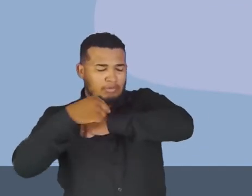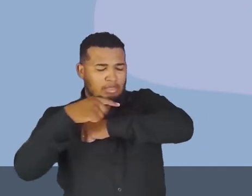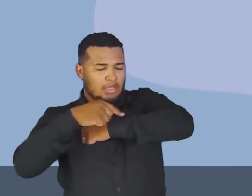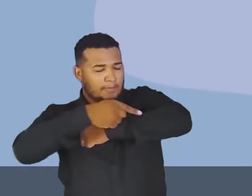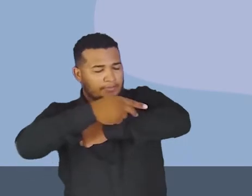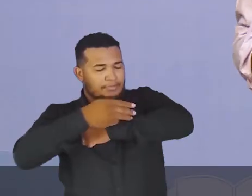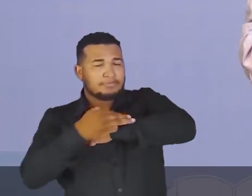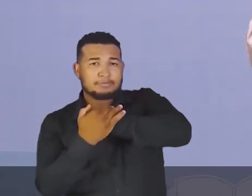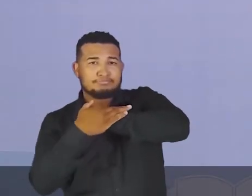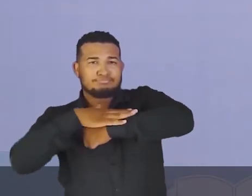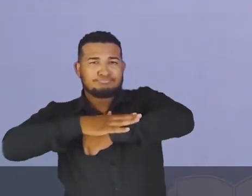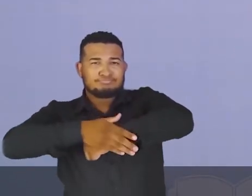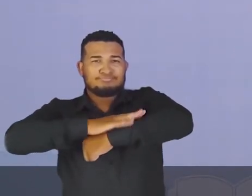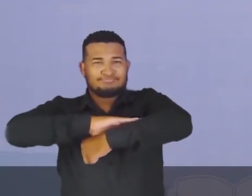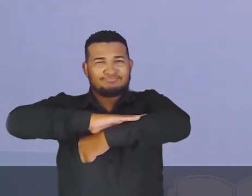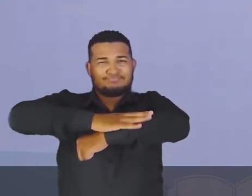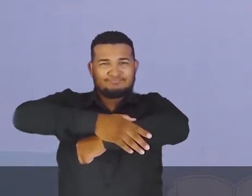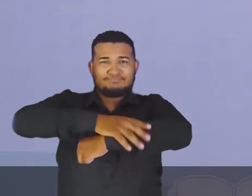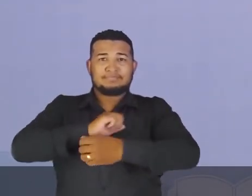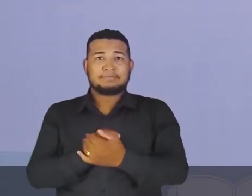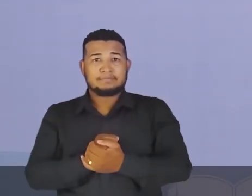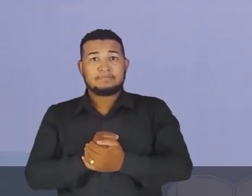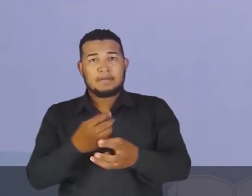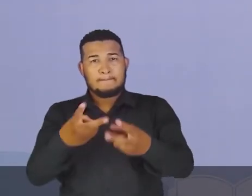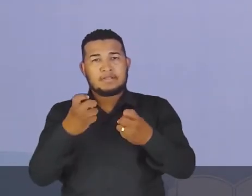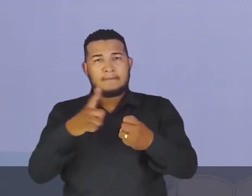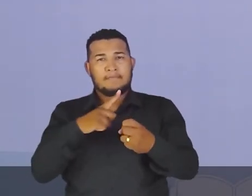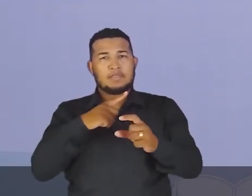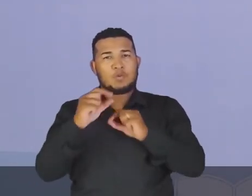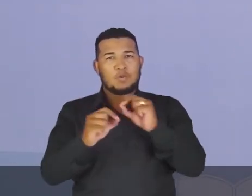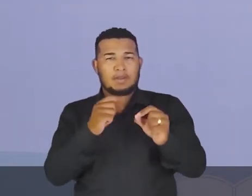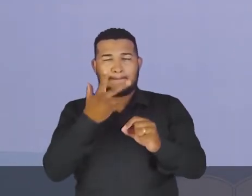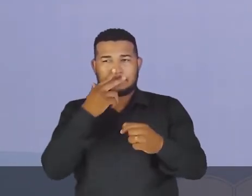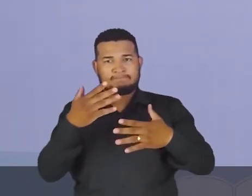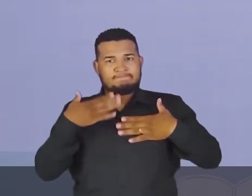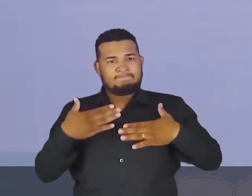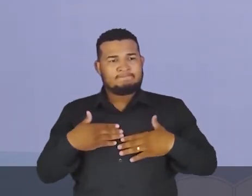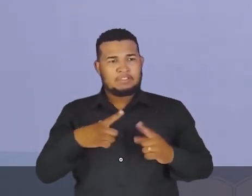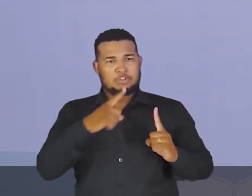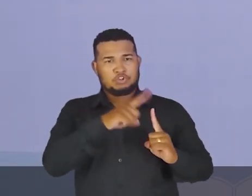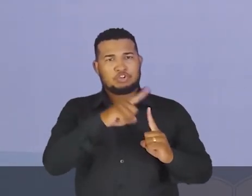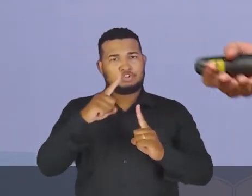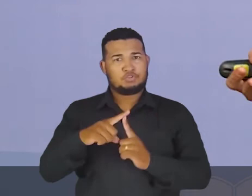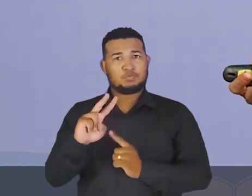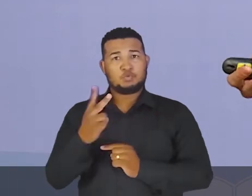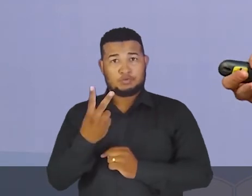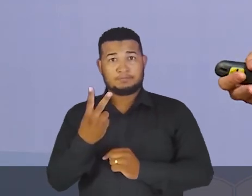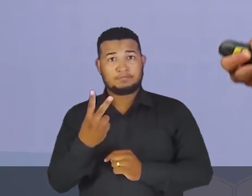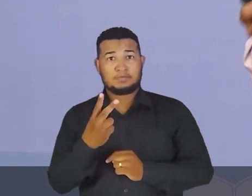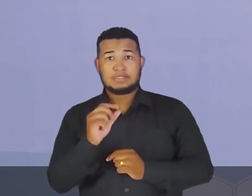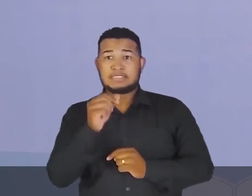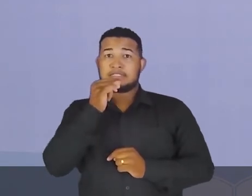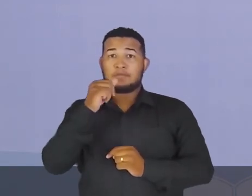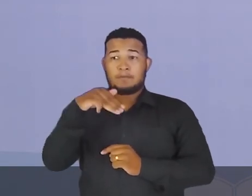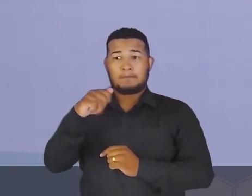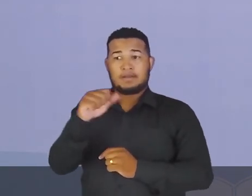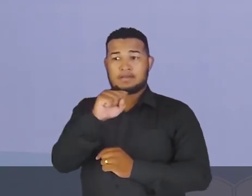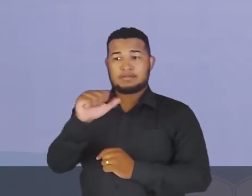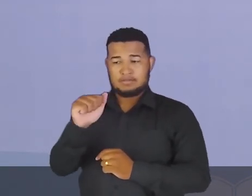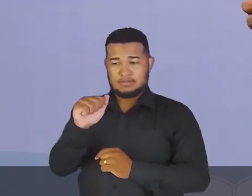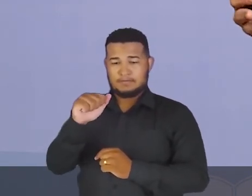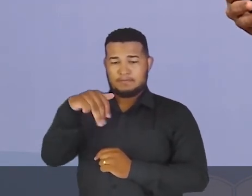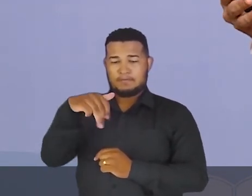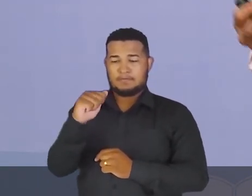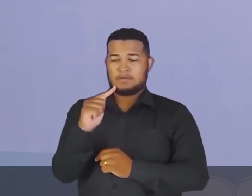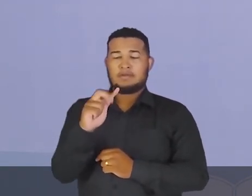presta atenção aqui em mim agora, que nós dividimos o nosso organismo em dois tipos de massa corporal. Nós temos a massa